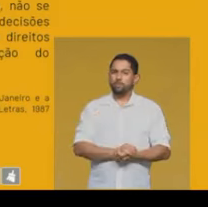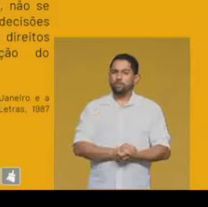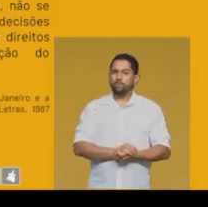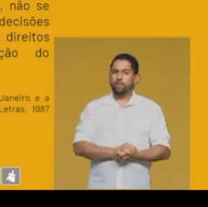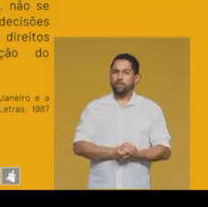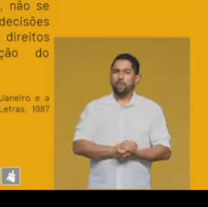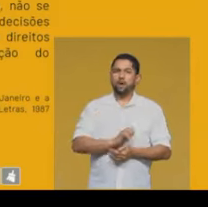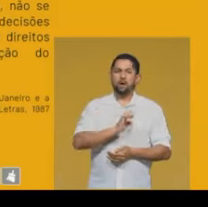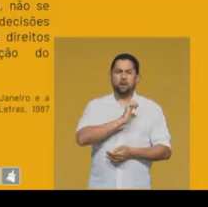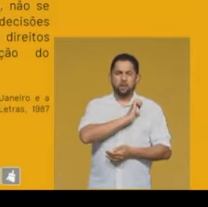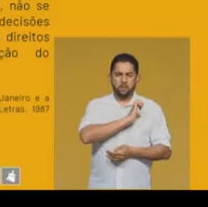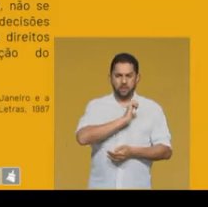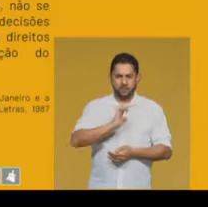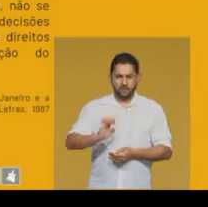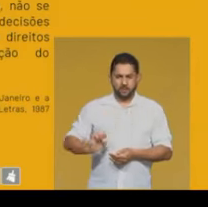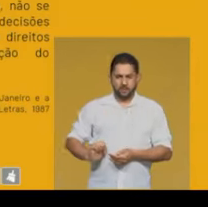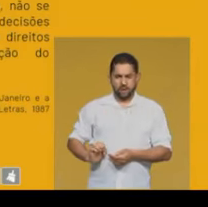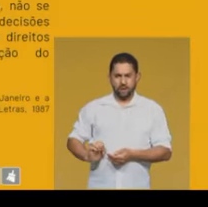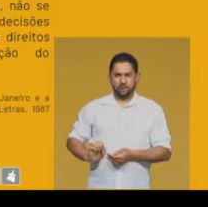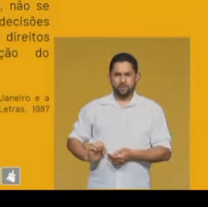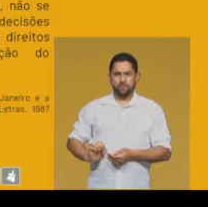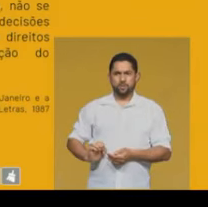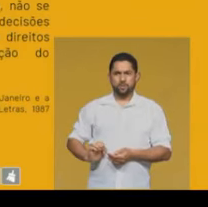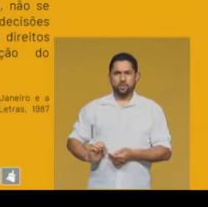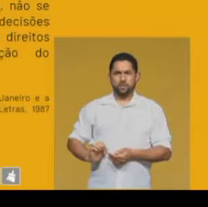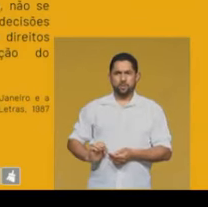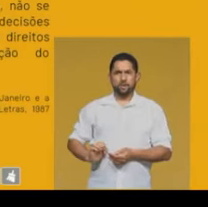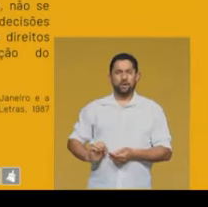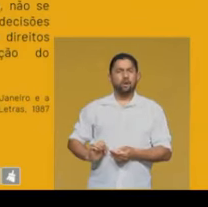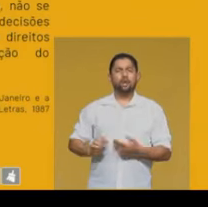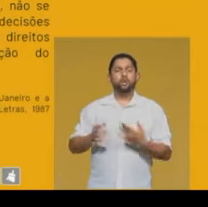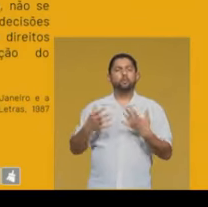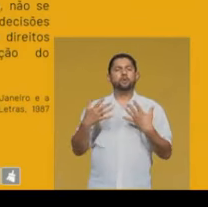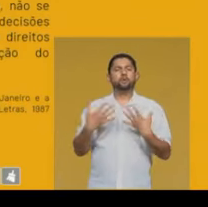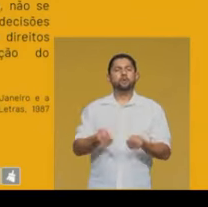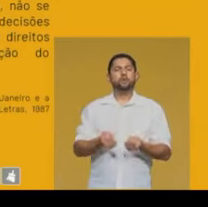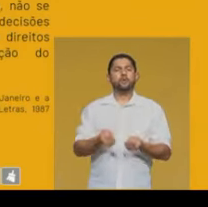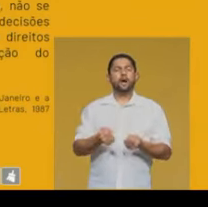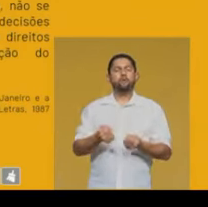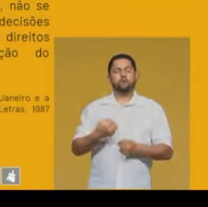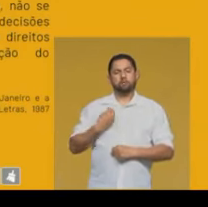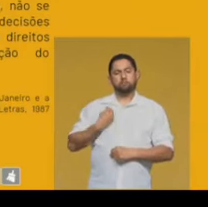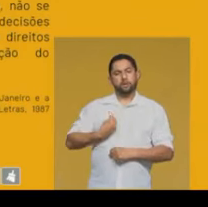se reivindicava participação